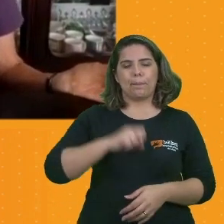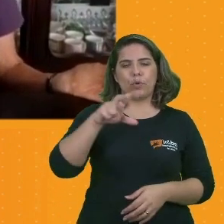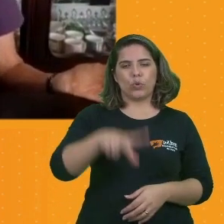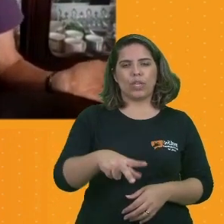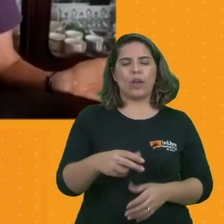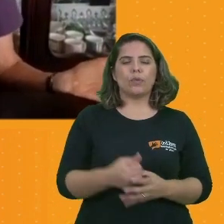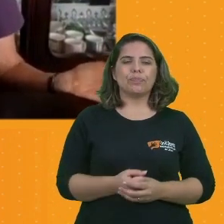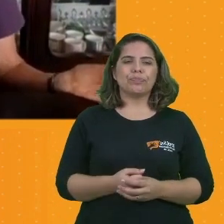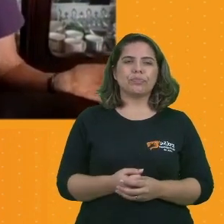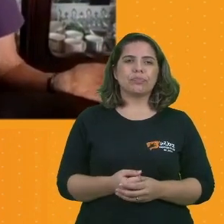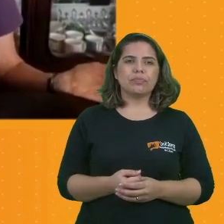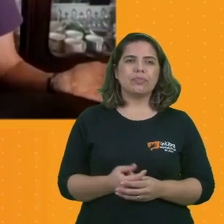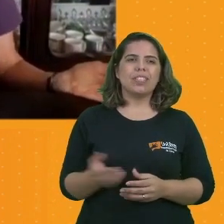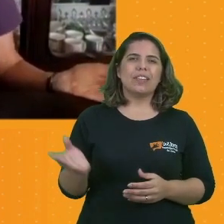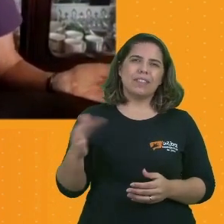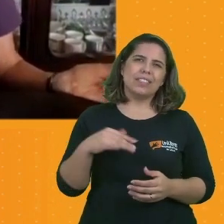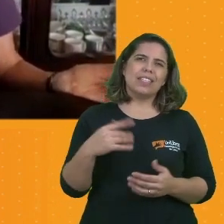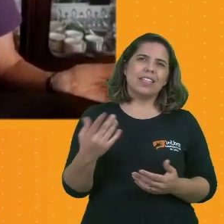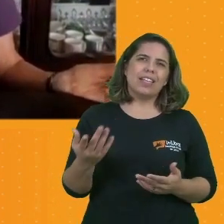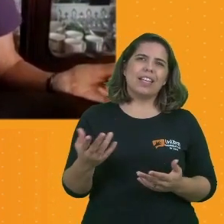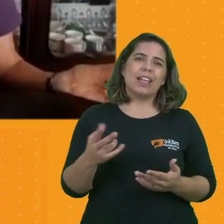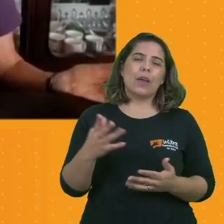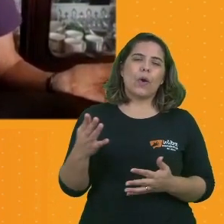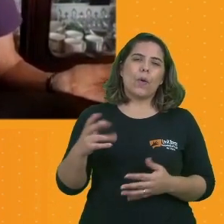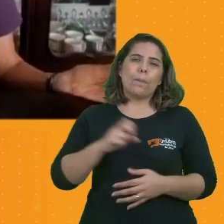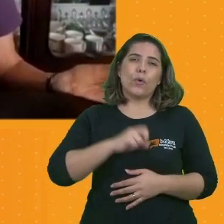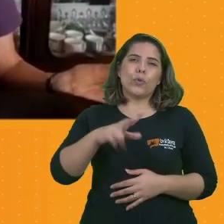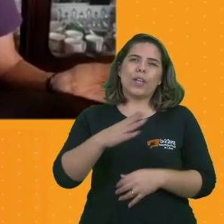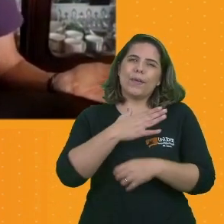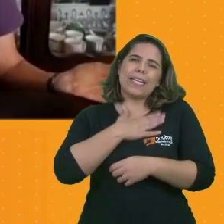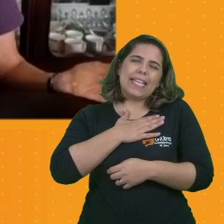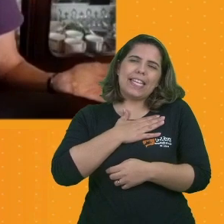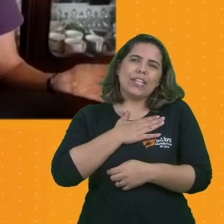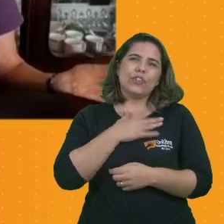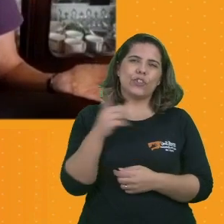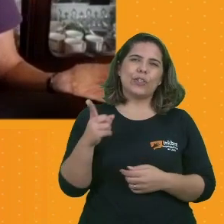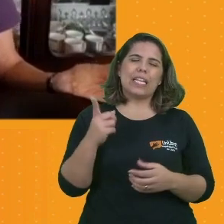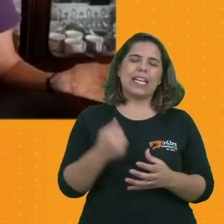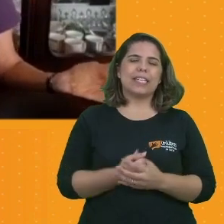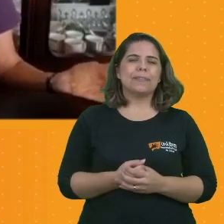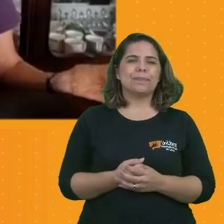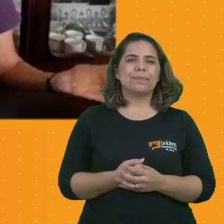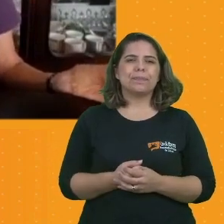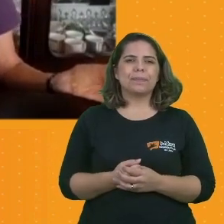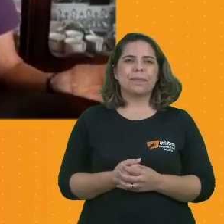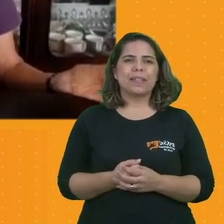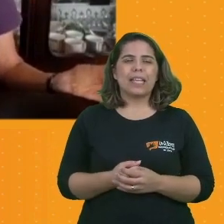de novo pequenininho nosso querido Portugal mas